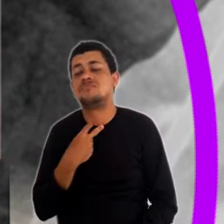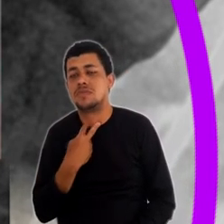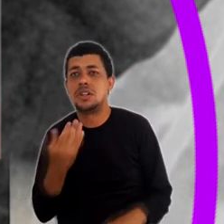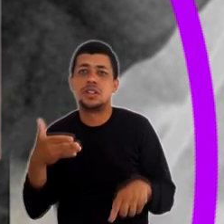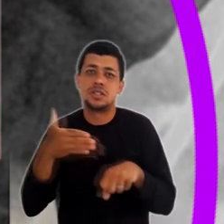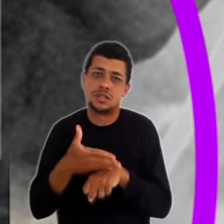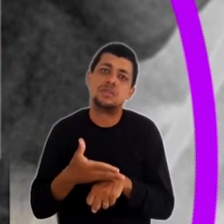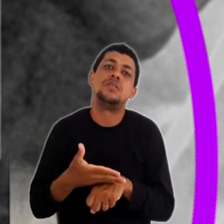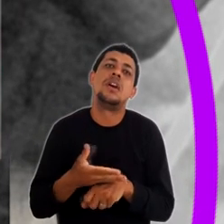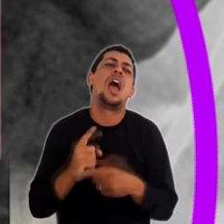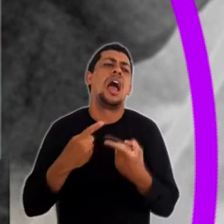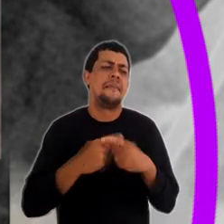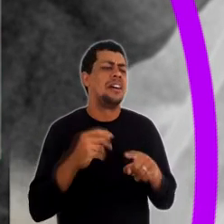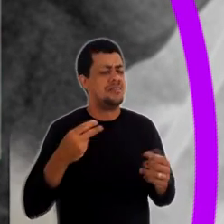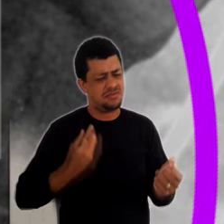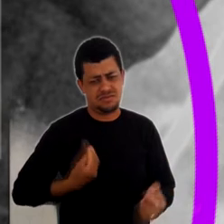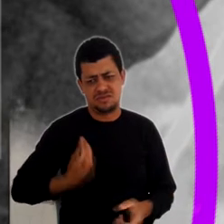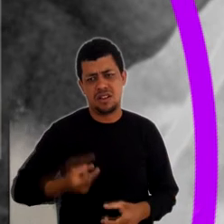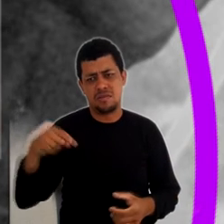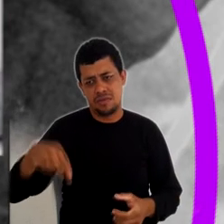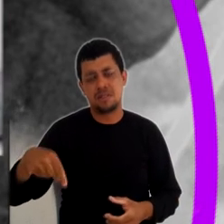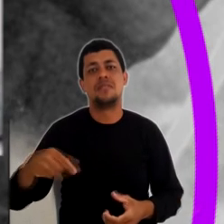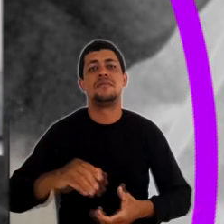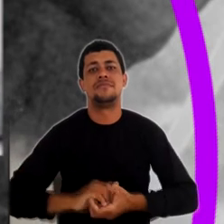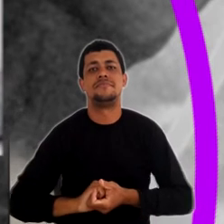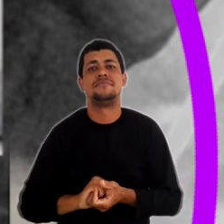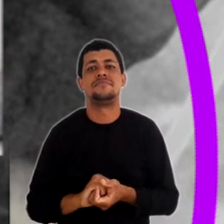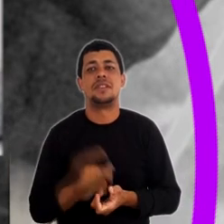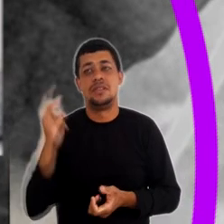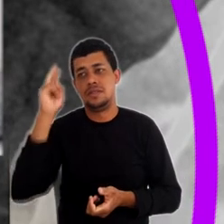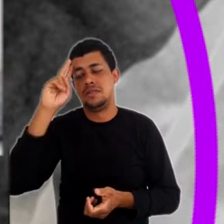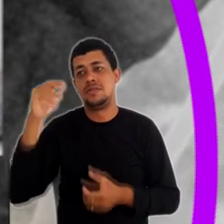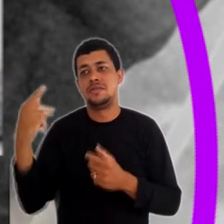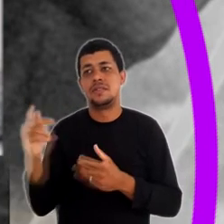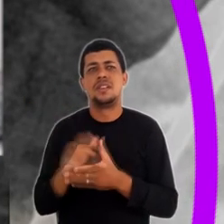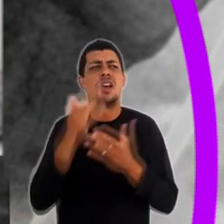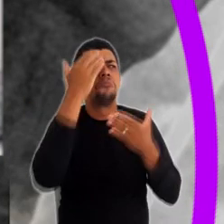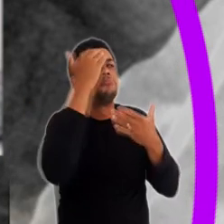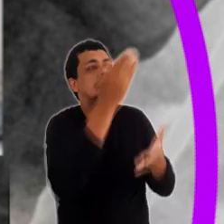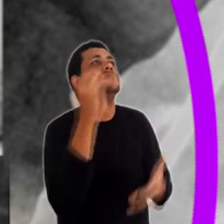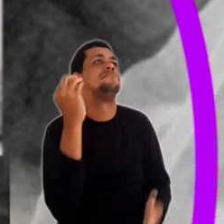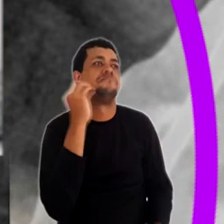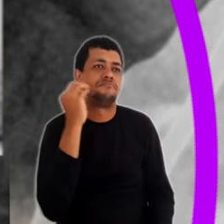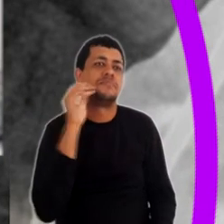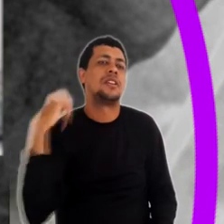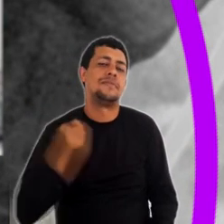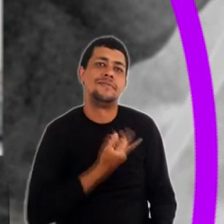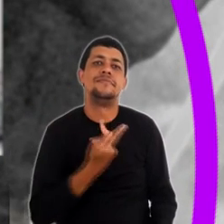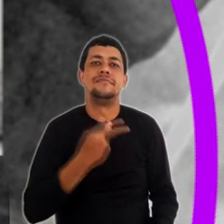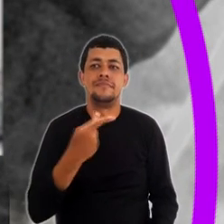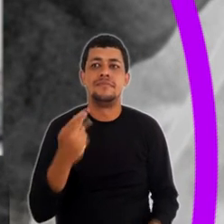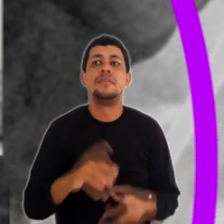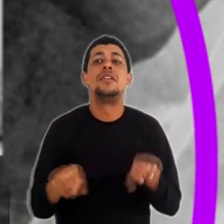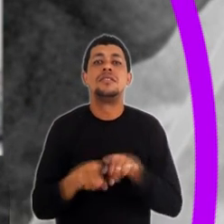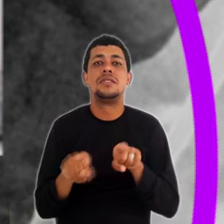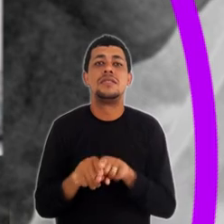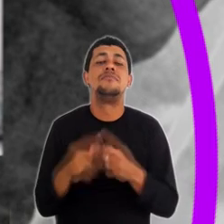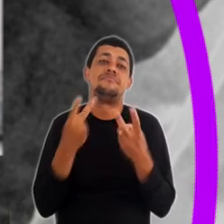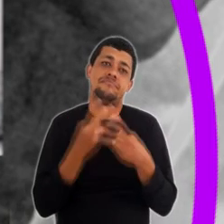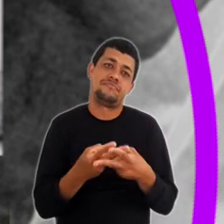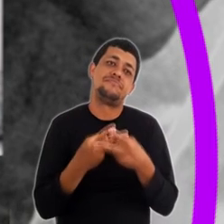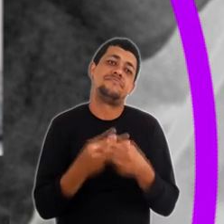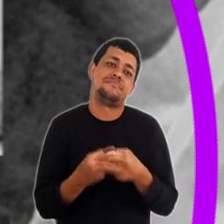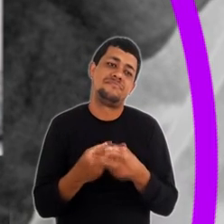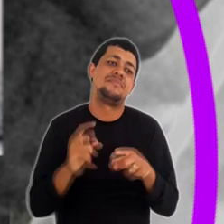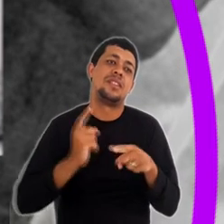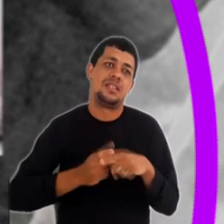vocês falaram dela, ela esteve aqui em presente em história. Obrigada. Gostaria... aí pela oportunidade da gente estar falando e também pela